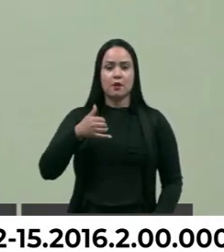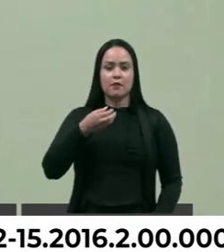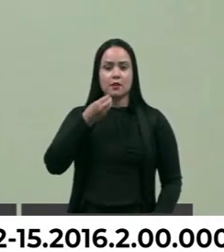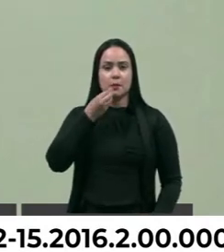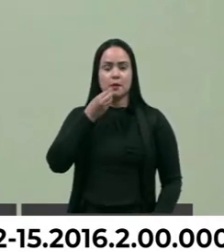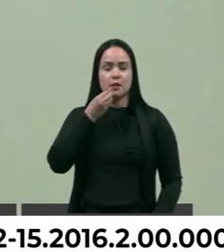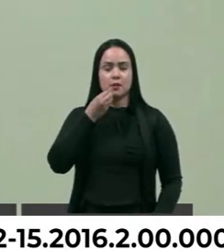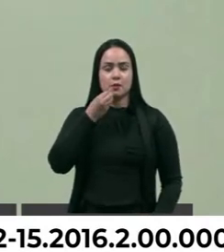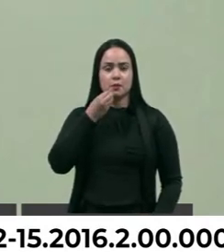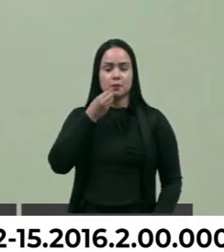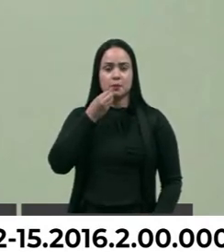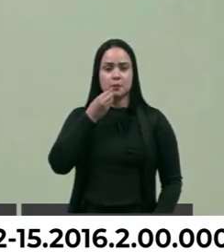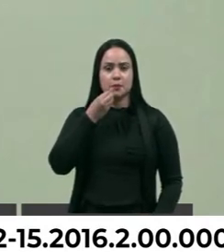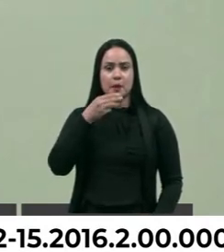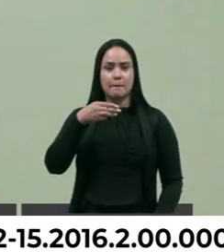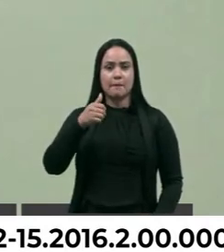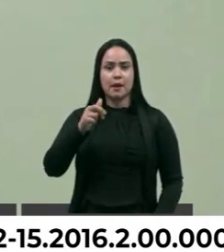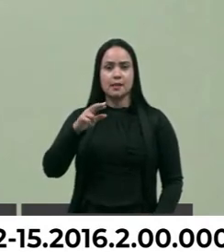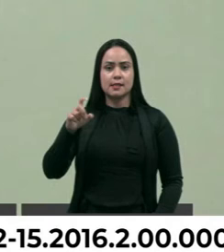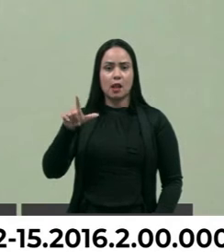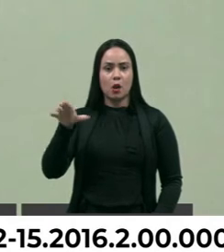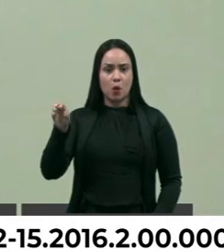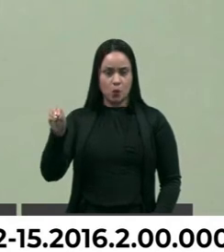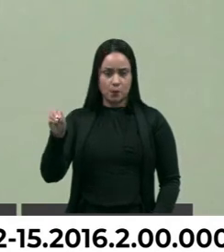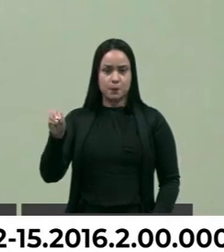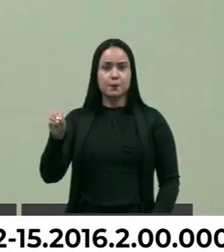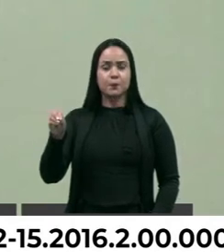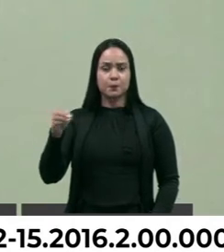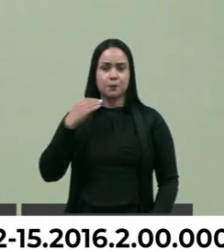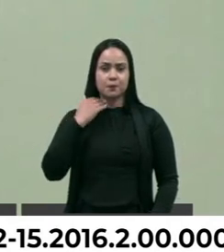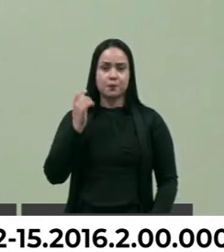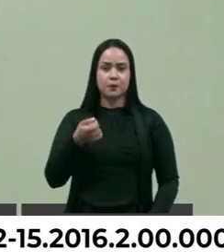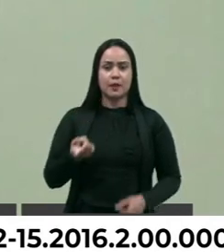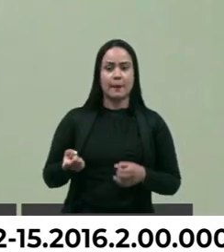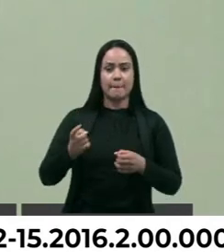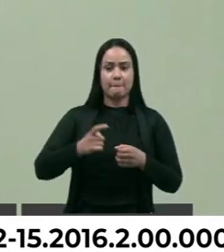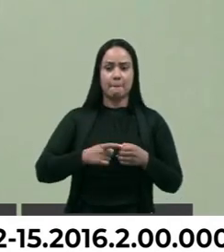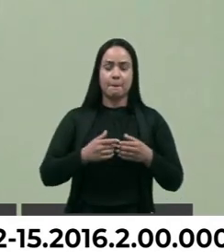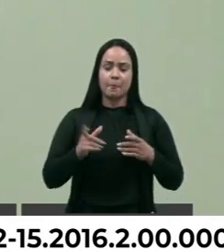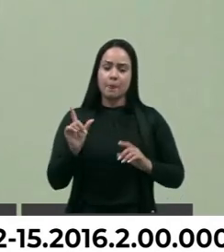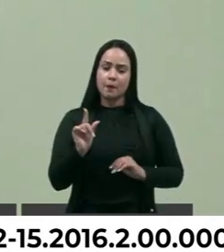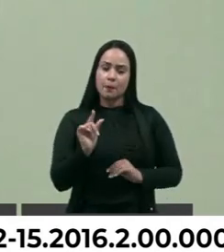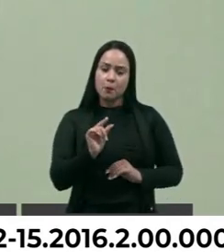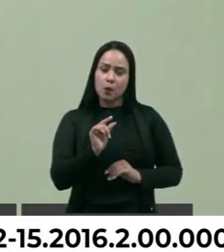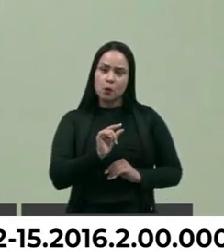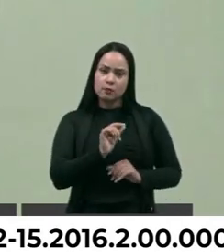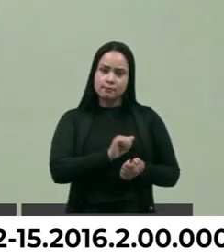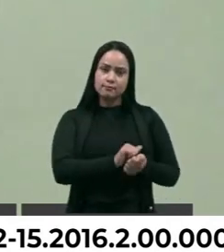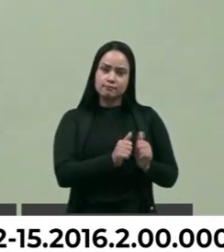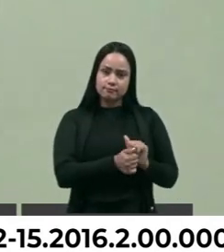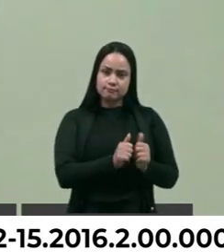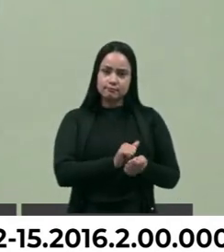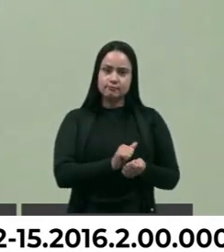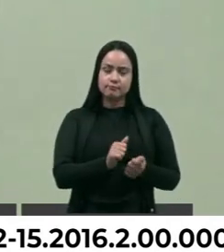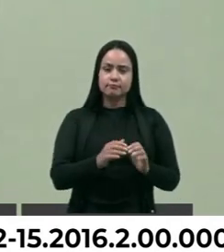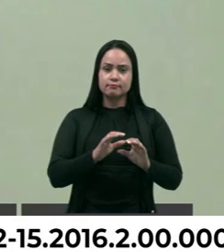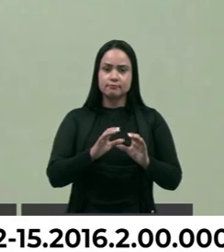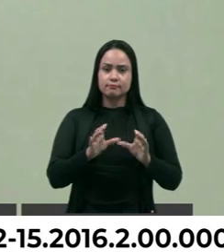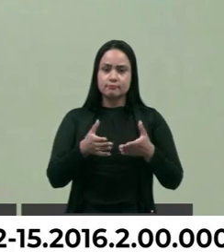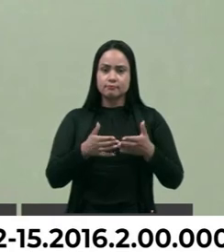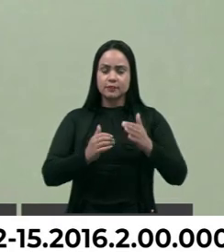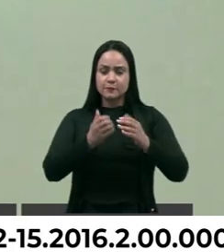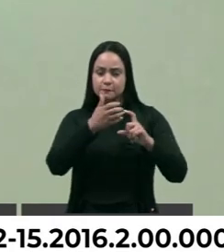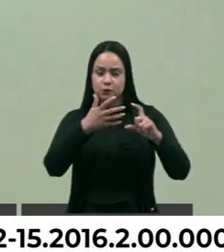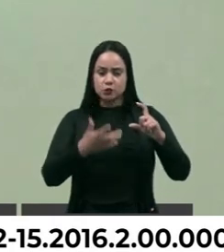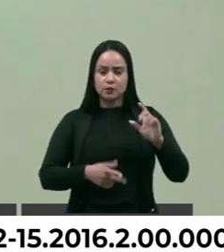do magistrado Marcelo Ronan Neto, com retorno gradual e adaptativo às funções jurisdicionais